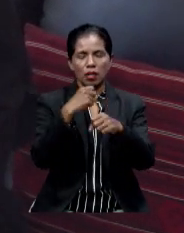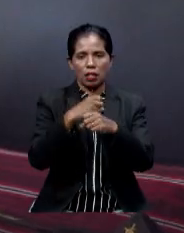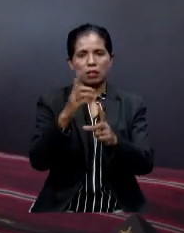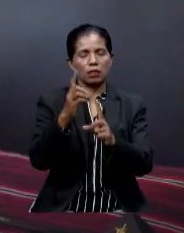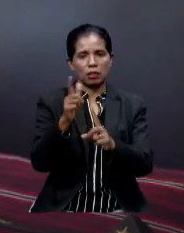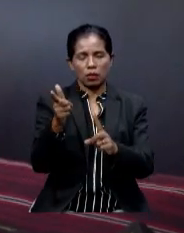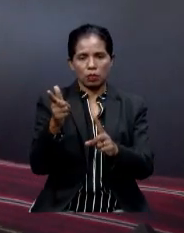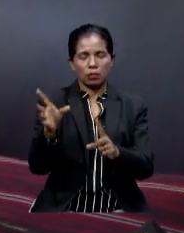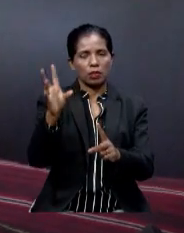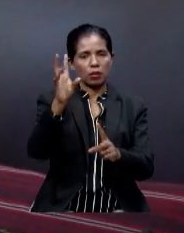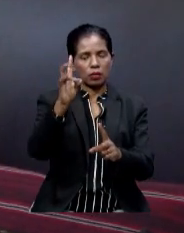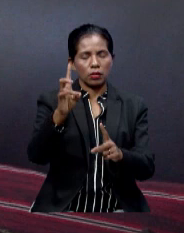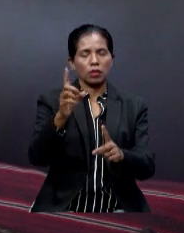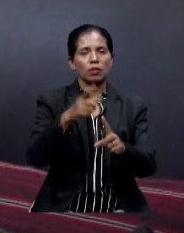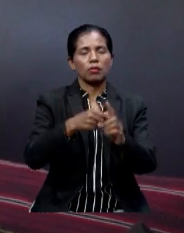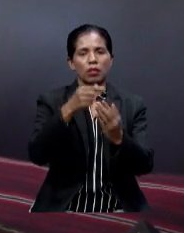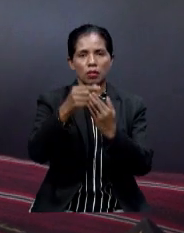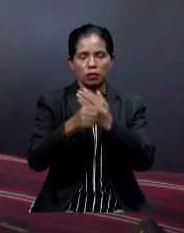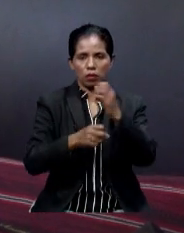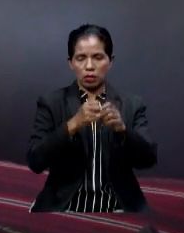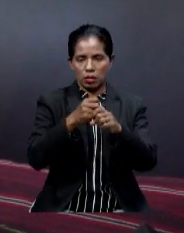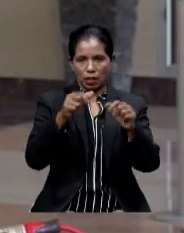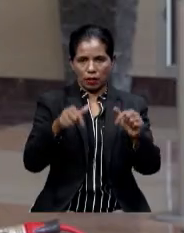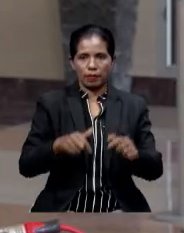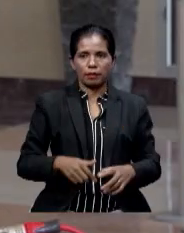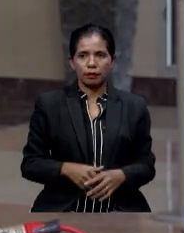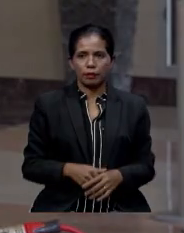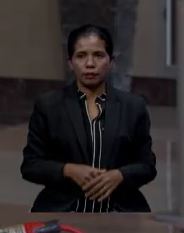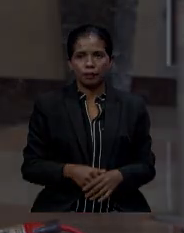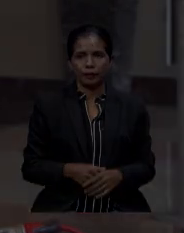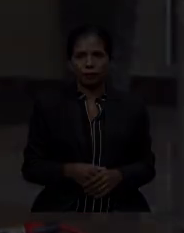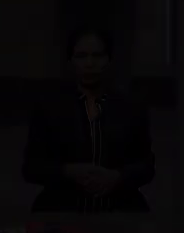Ronulu Resin Hito, Fulang Agosto Tinangne. Dulce da Costa, Rafael dos Reis, Yemen.